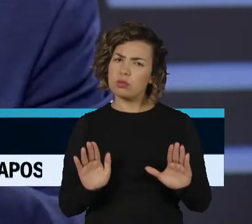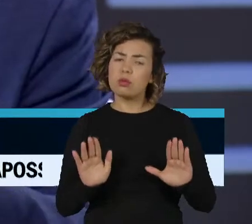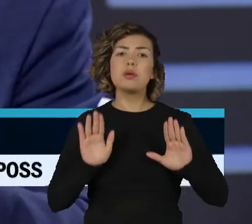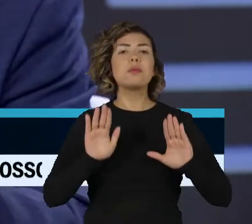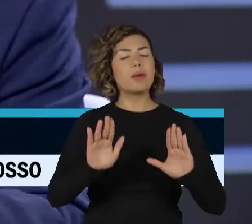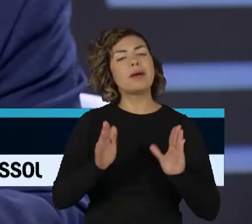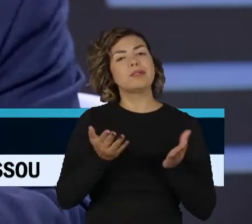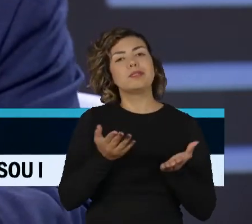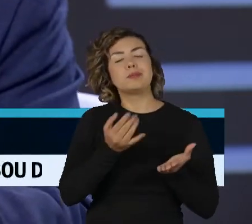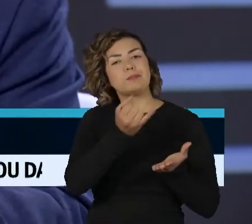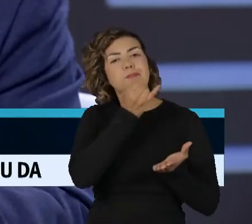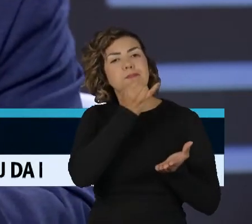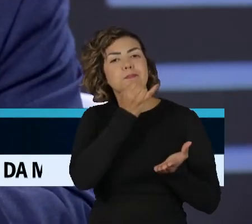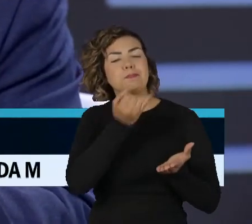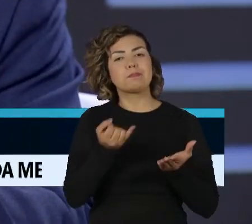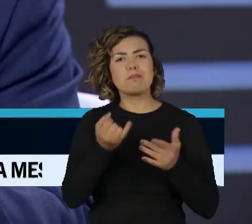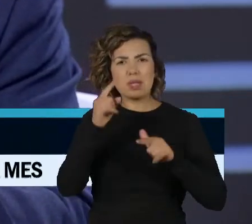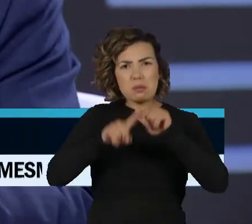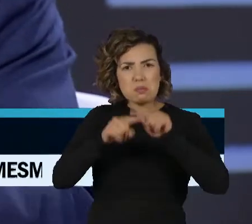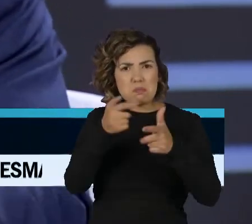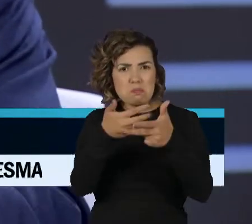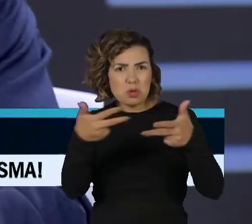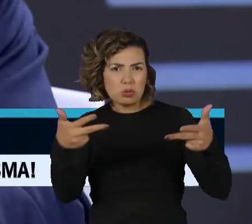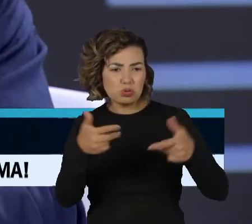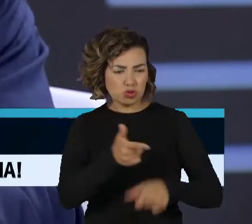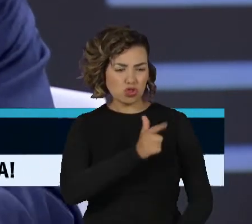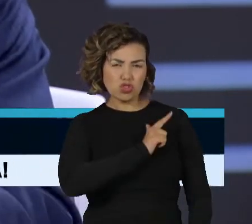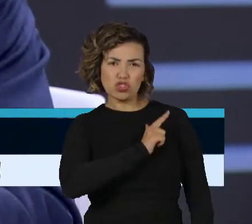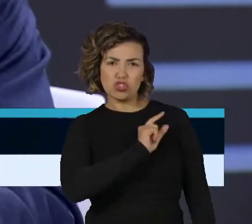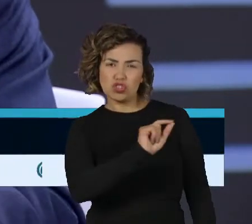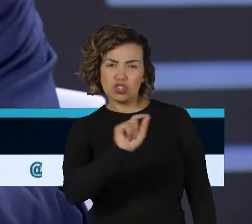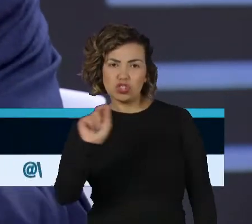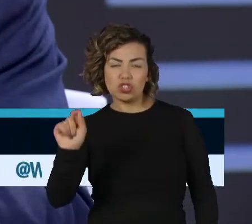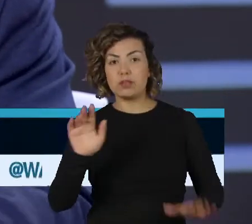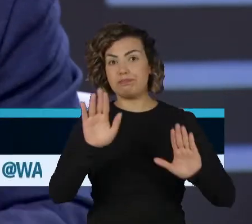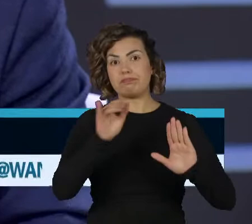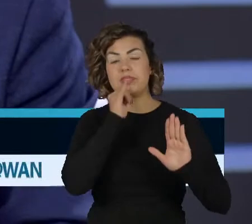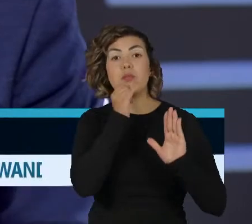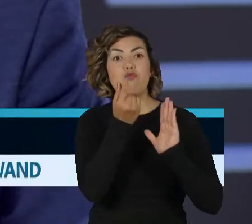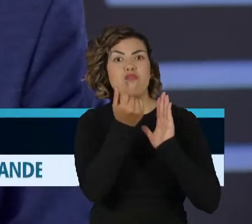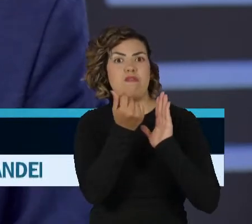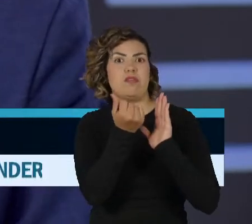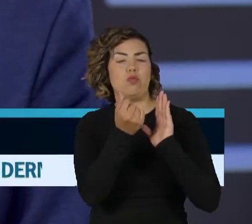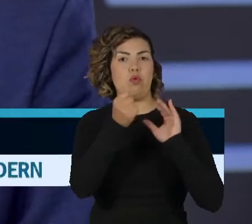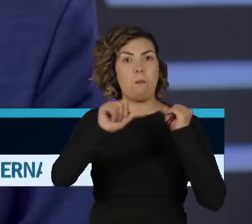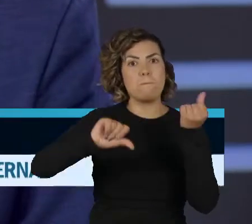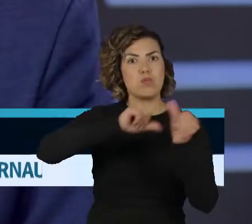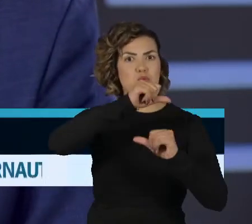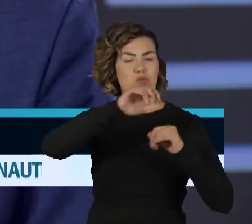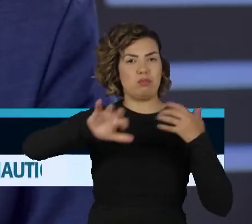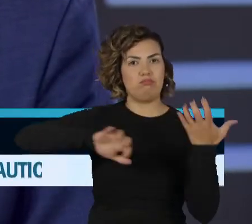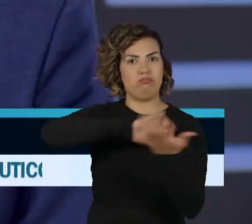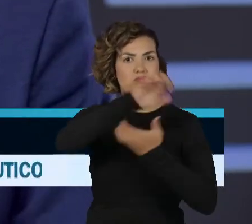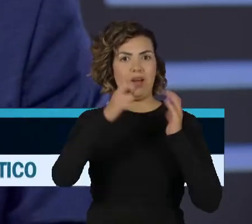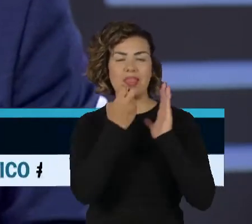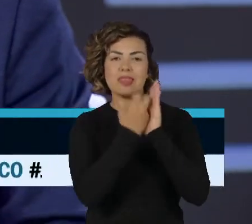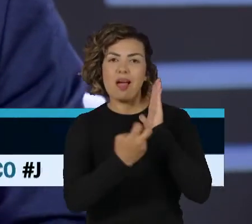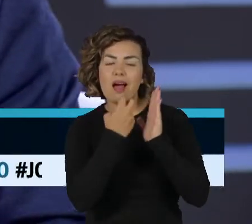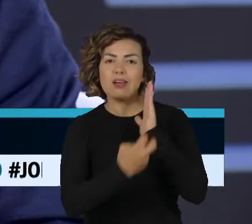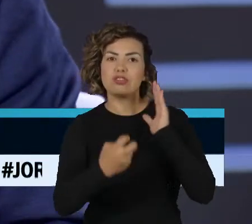você tem produtos superiores, você tem, e agora falando de reforma tributária, dá um tratamento